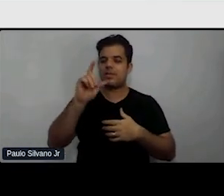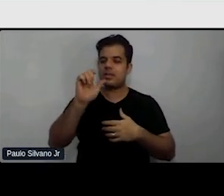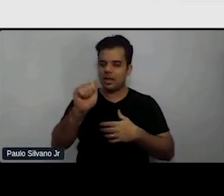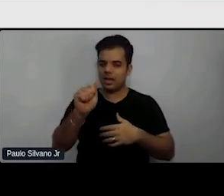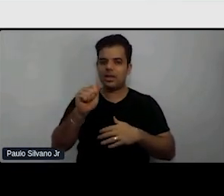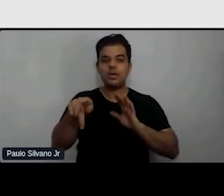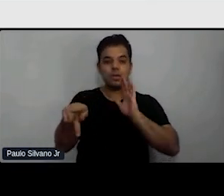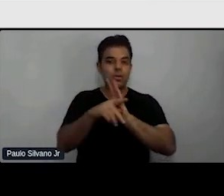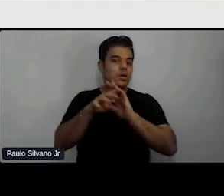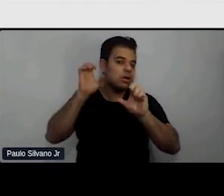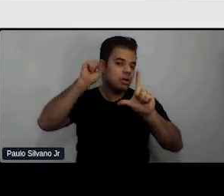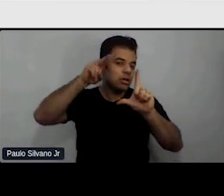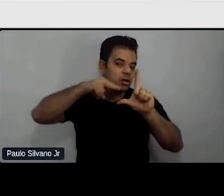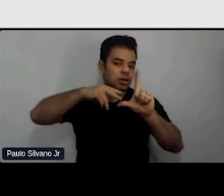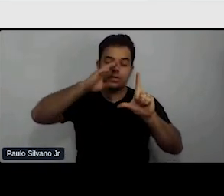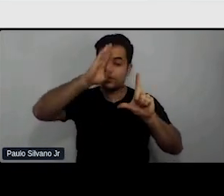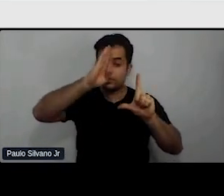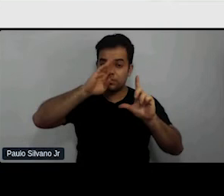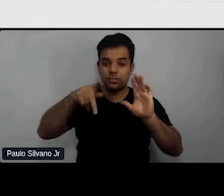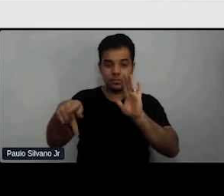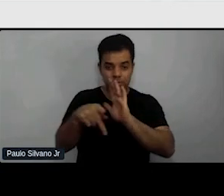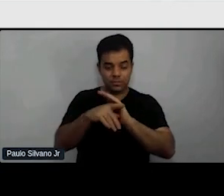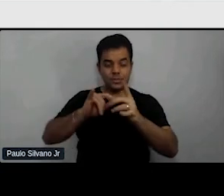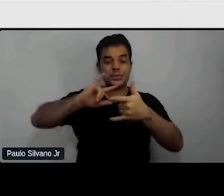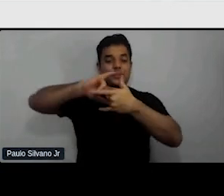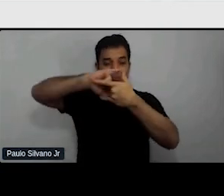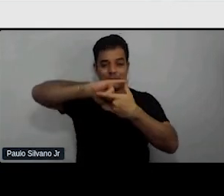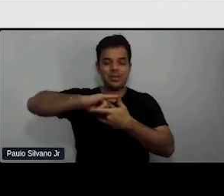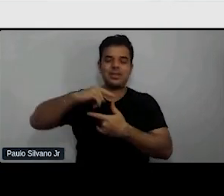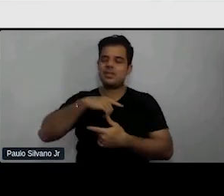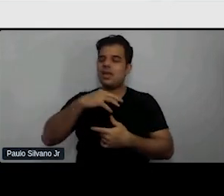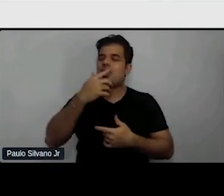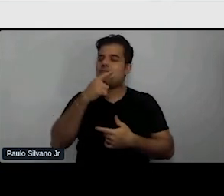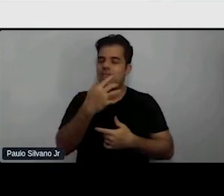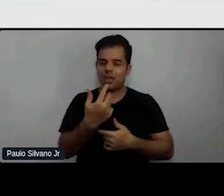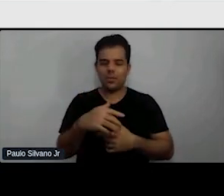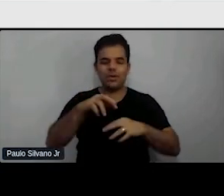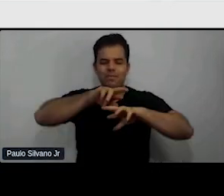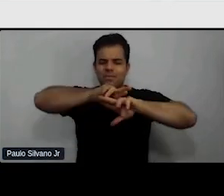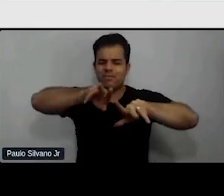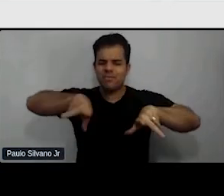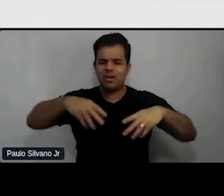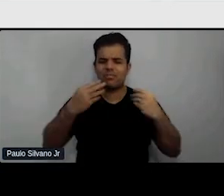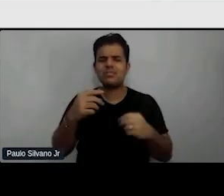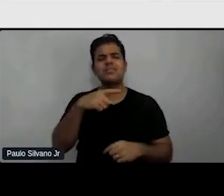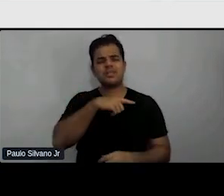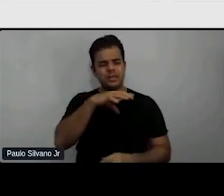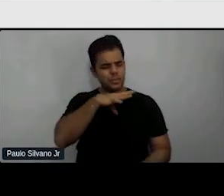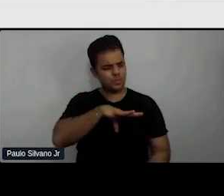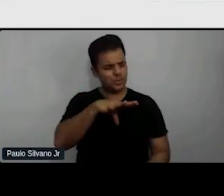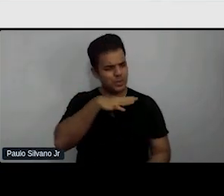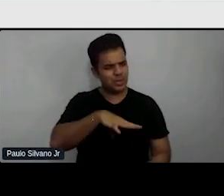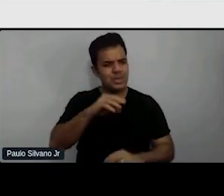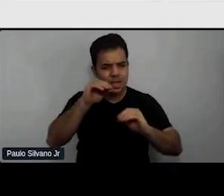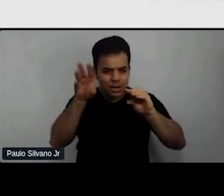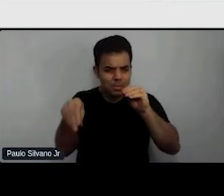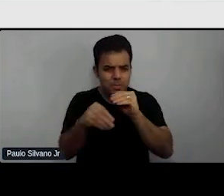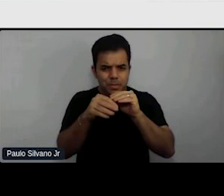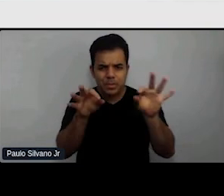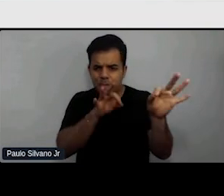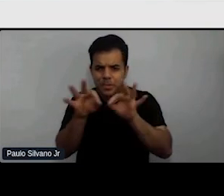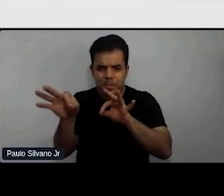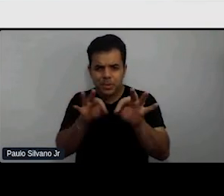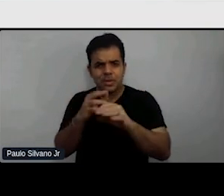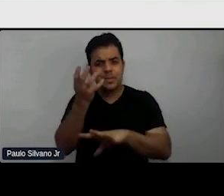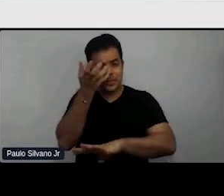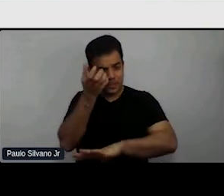de tela gratuito para Windows, tem várias línguas, tem em português, então se você implementar, depois baixa lá